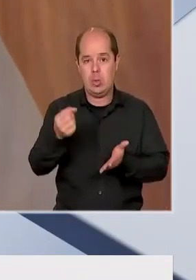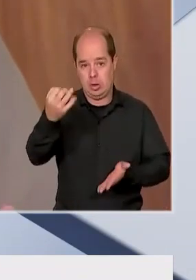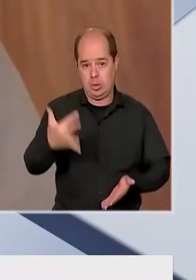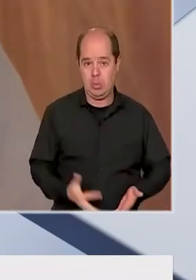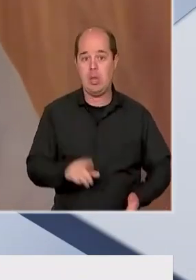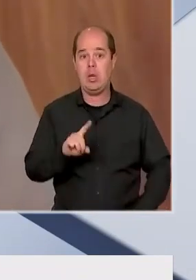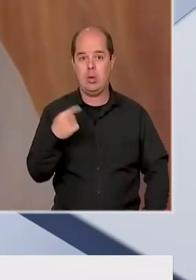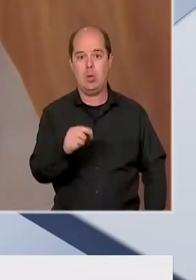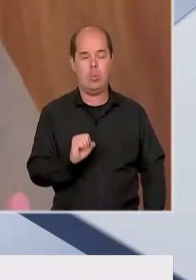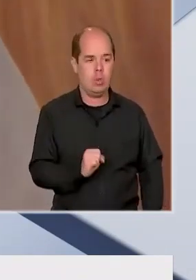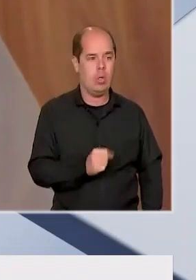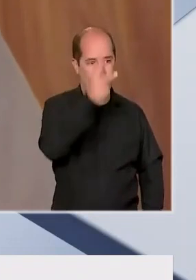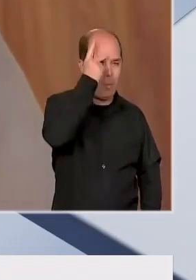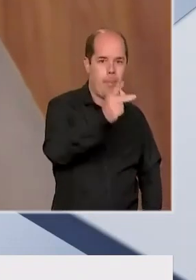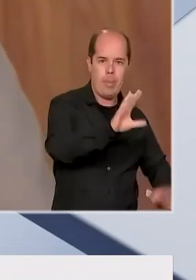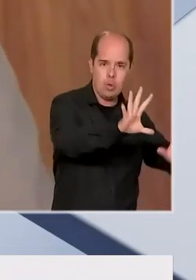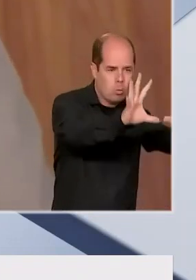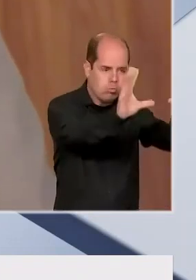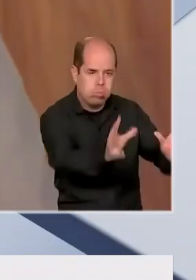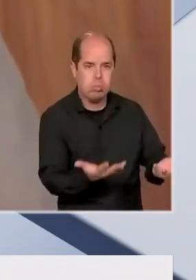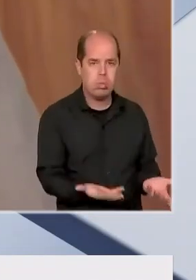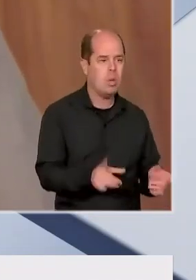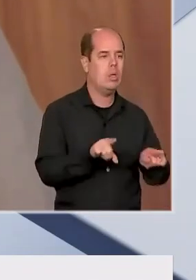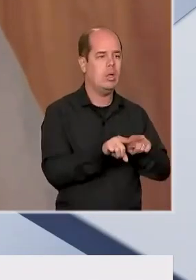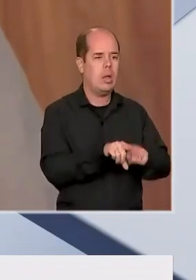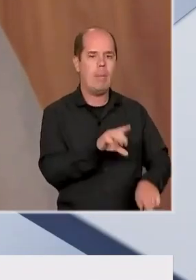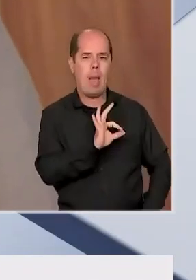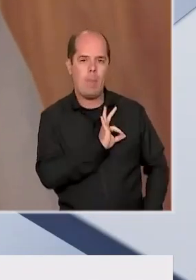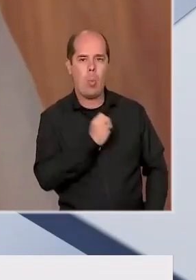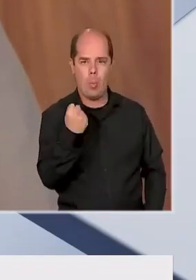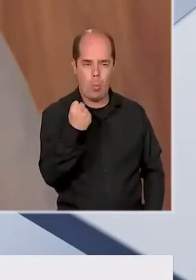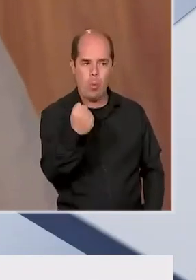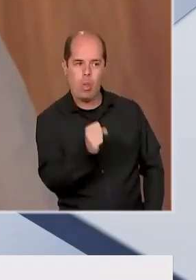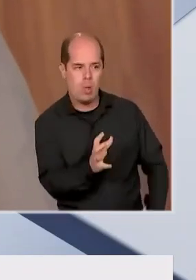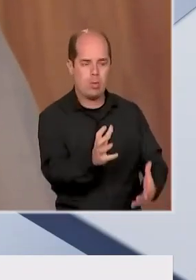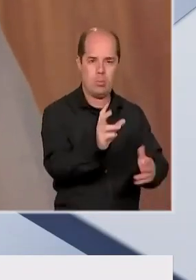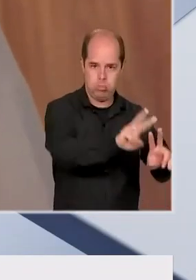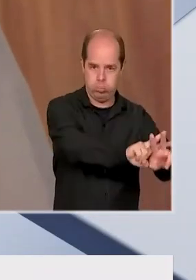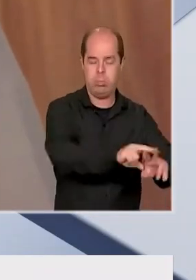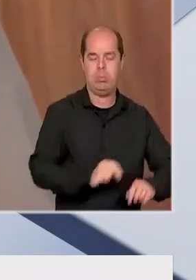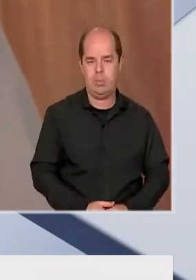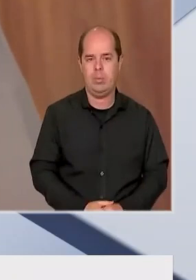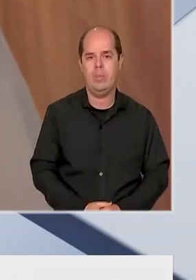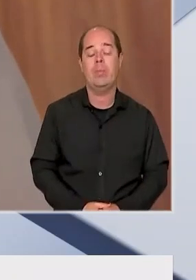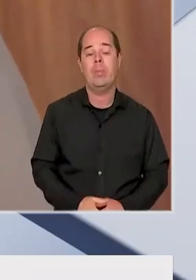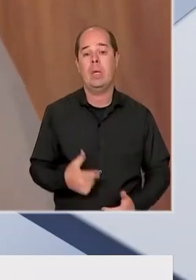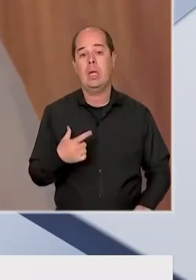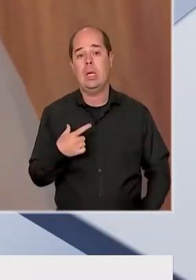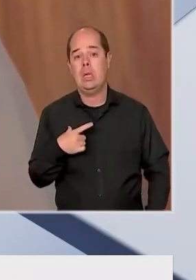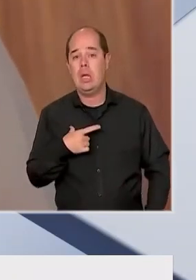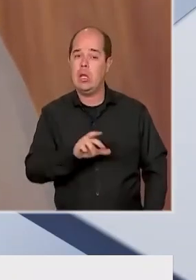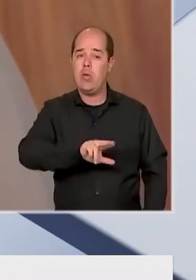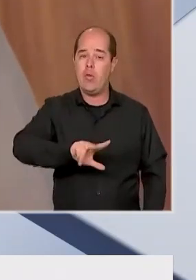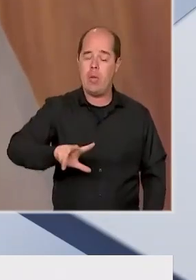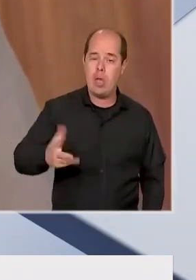crime já se integrou o crime já percebeu que a atividade vai ser muito mais rentável se